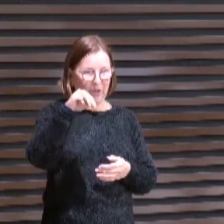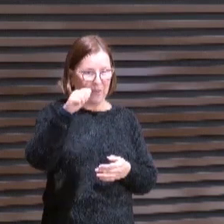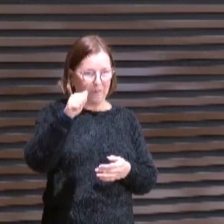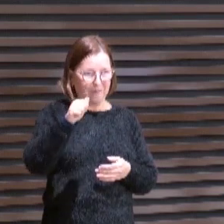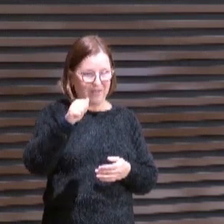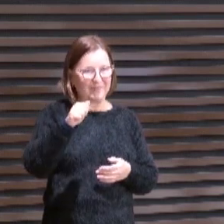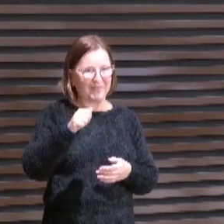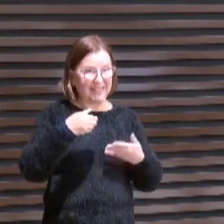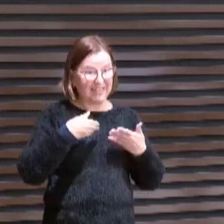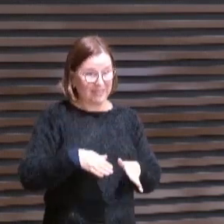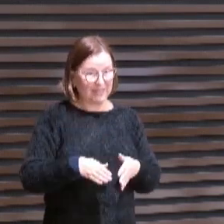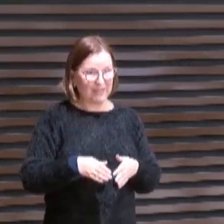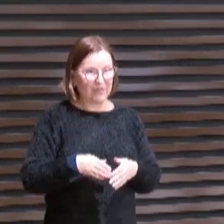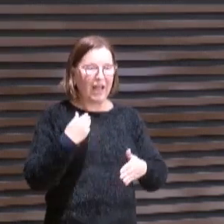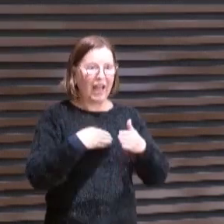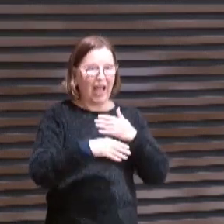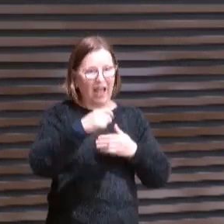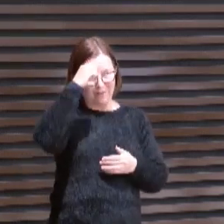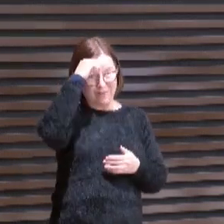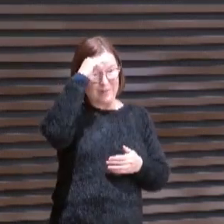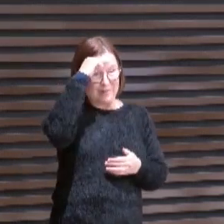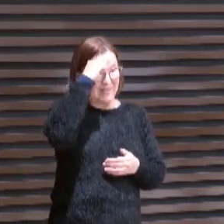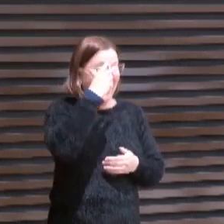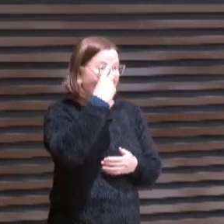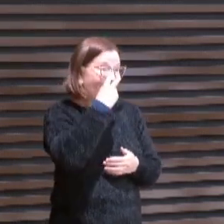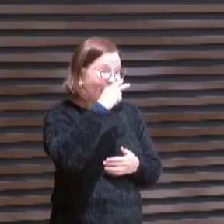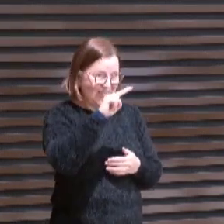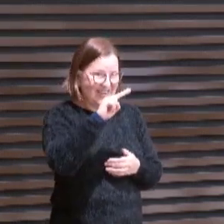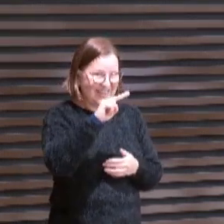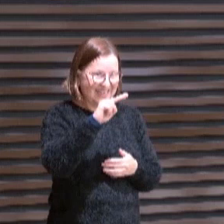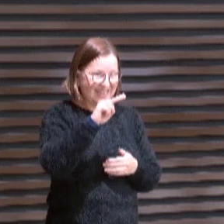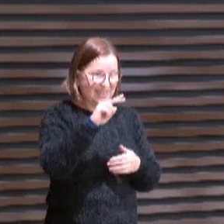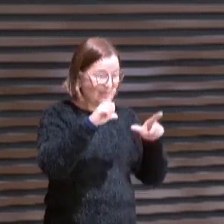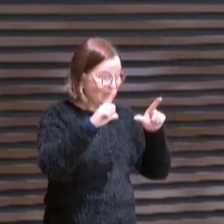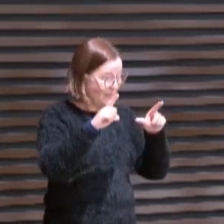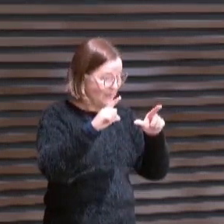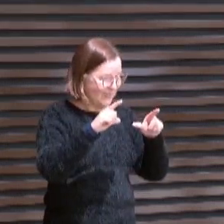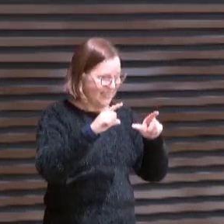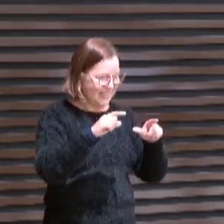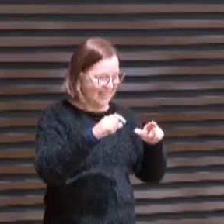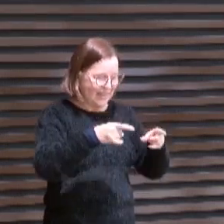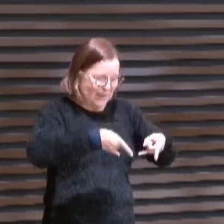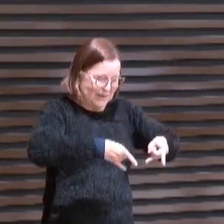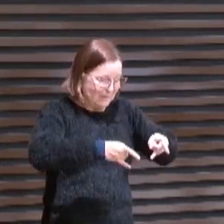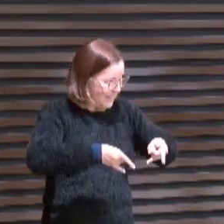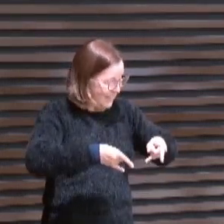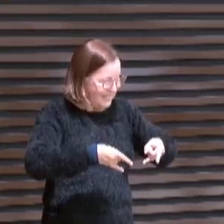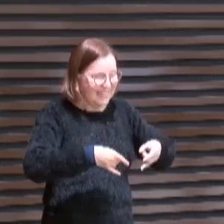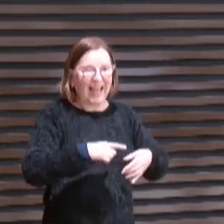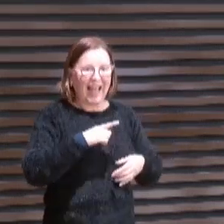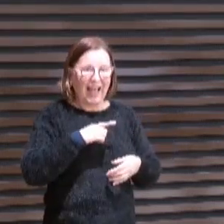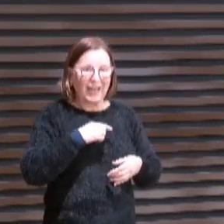pelo vitral do berçário, minha filha e um menino do